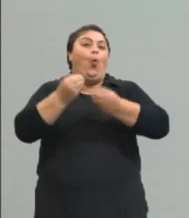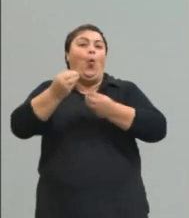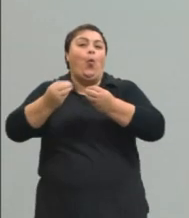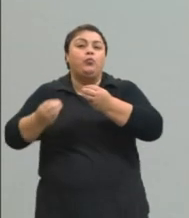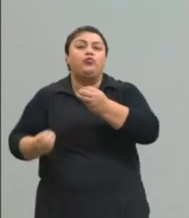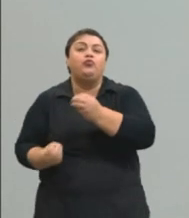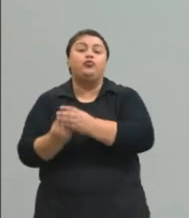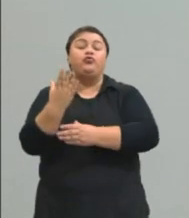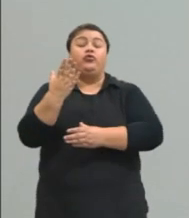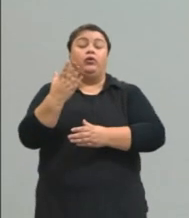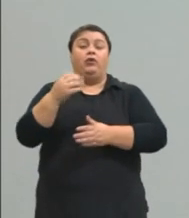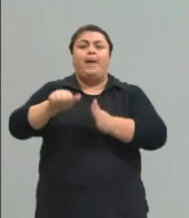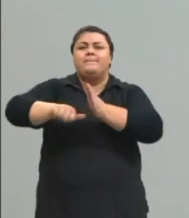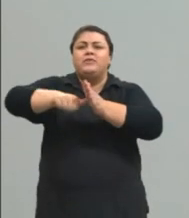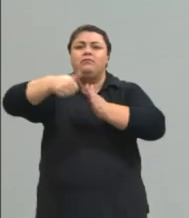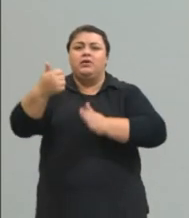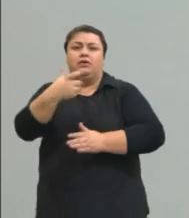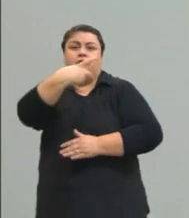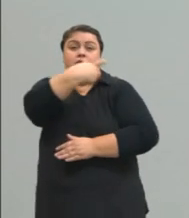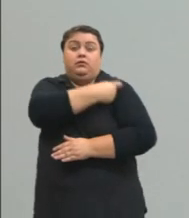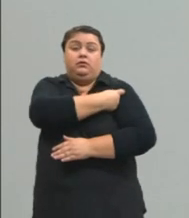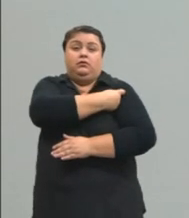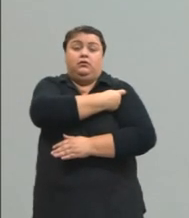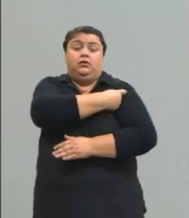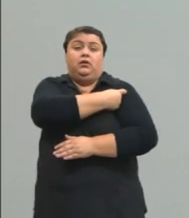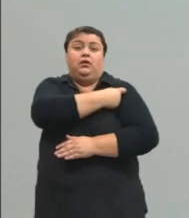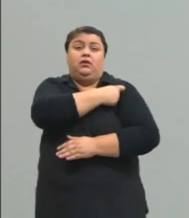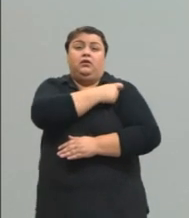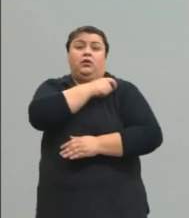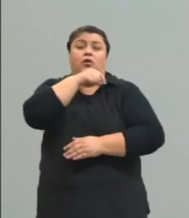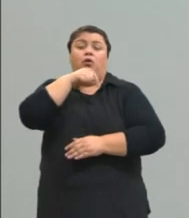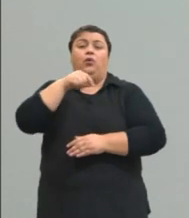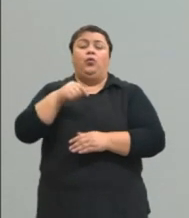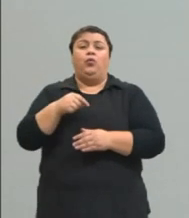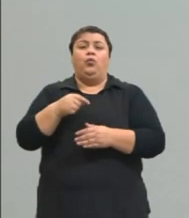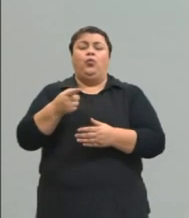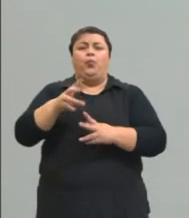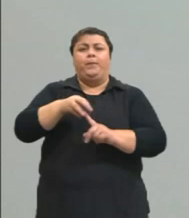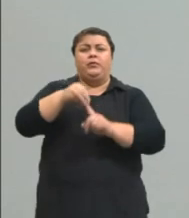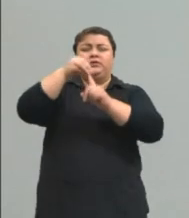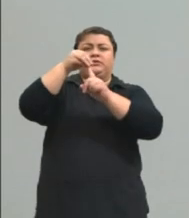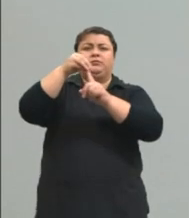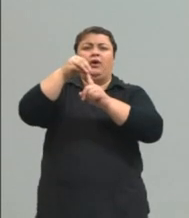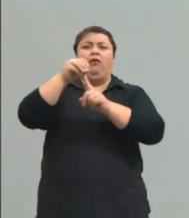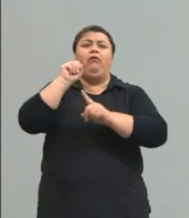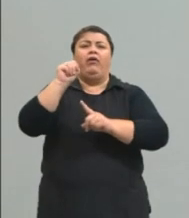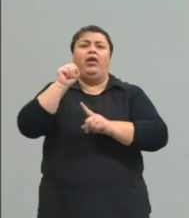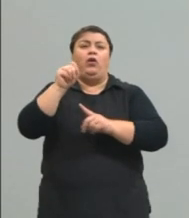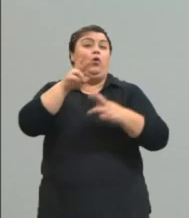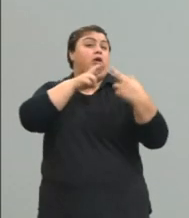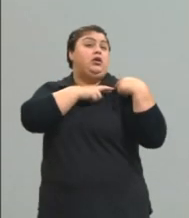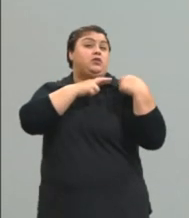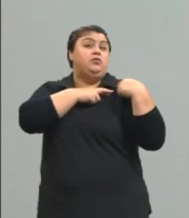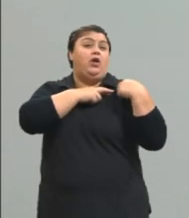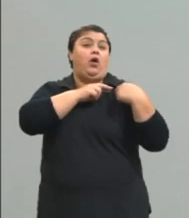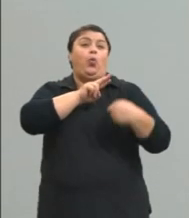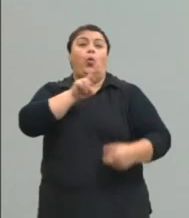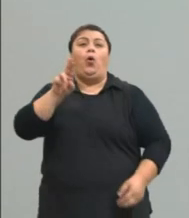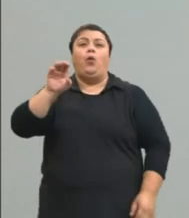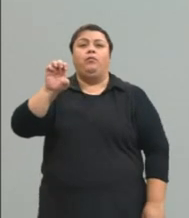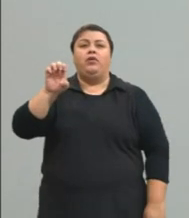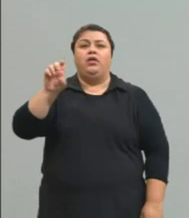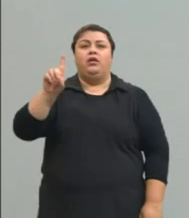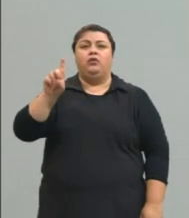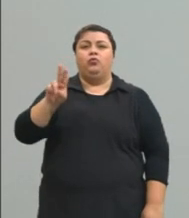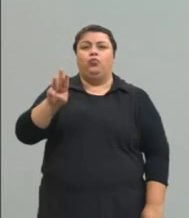a vacina, a primeira vacina? Então, um dos protagonistas principais foi o Edward Jenner,